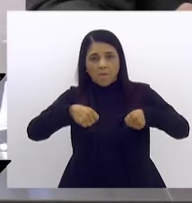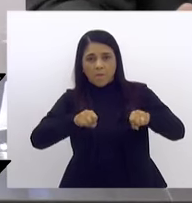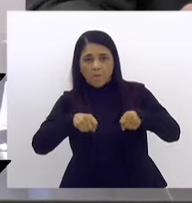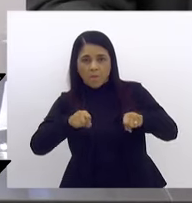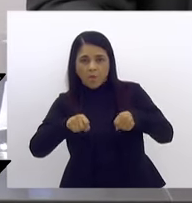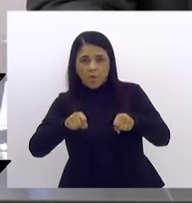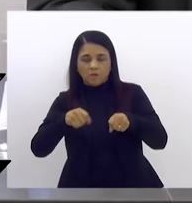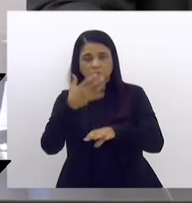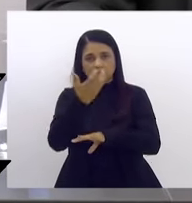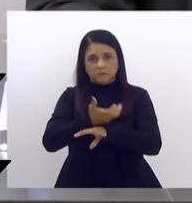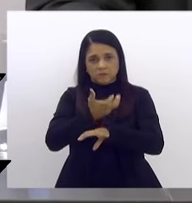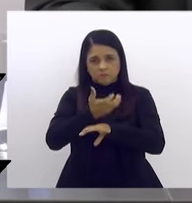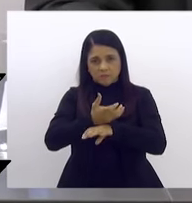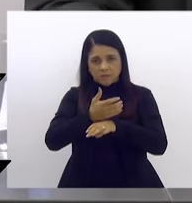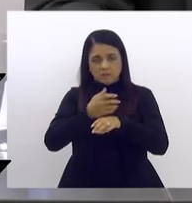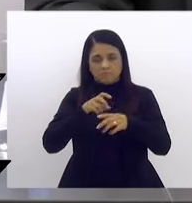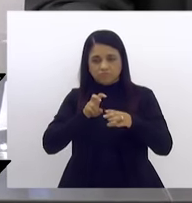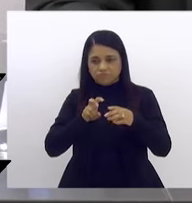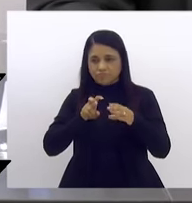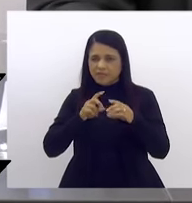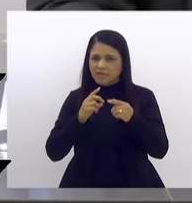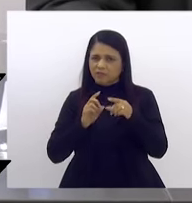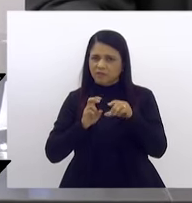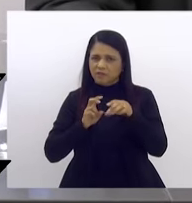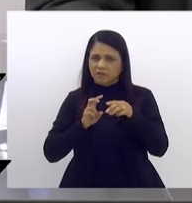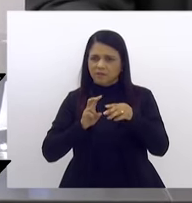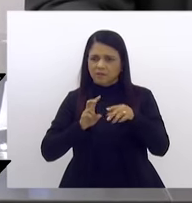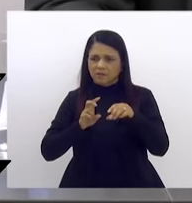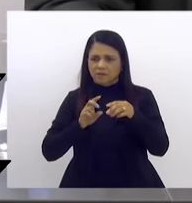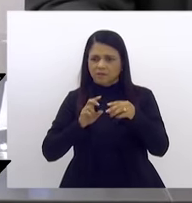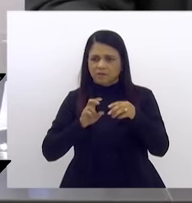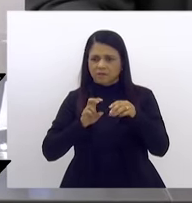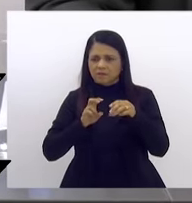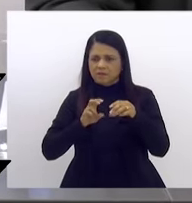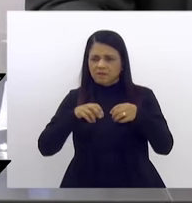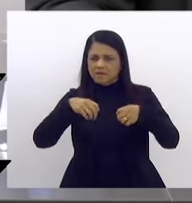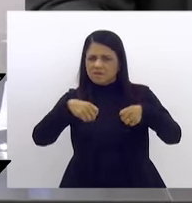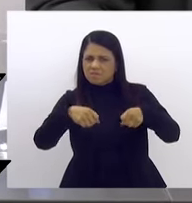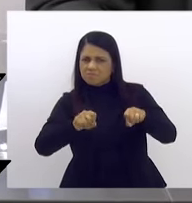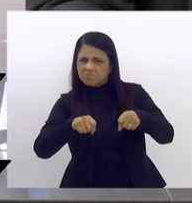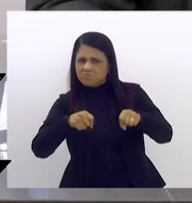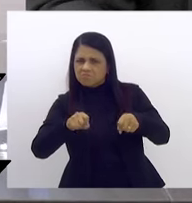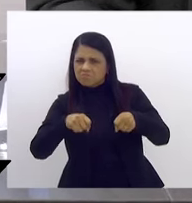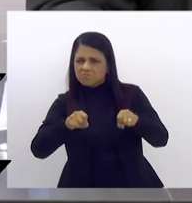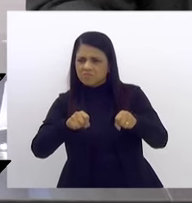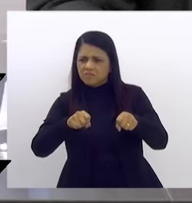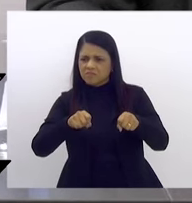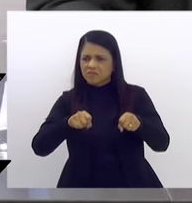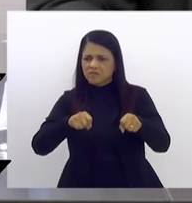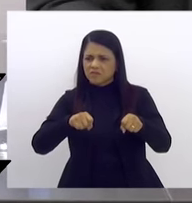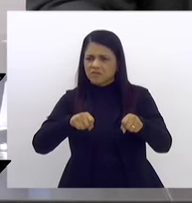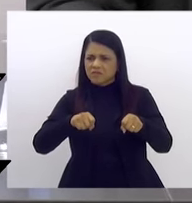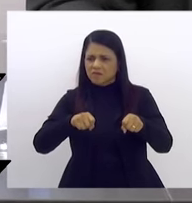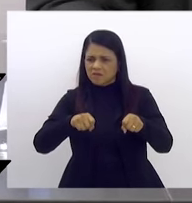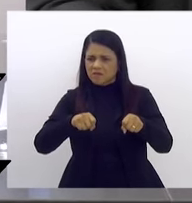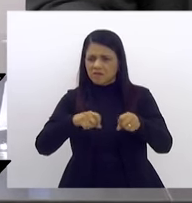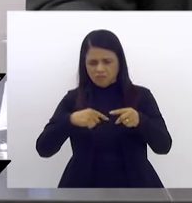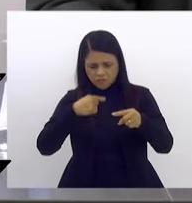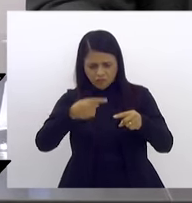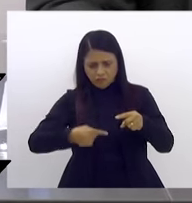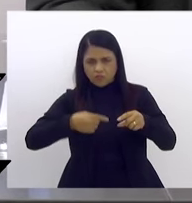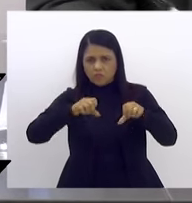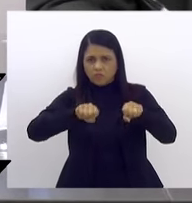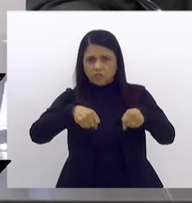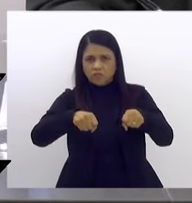de pedágio do Estado do Rio de Janeiro para parecer Deputado Guilherme narol anexação ao projeto de lei